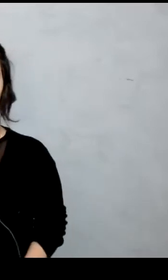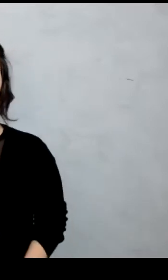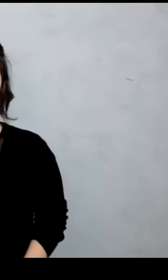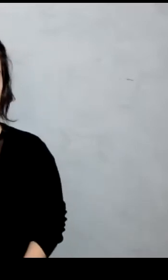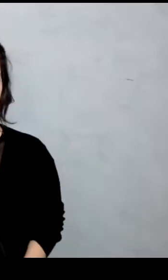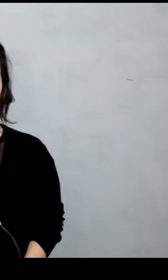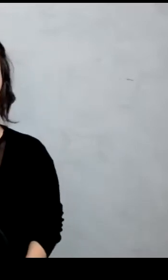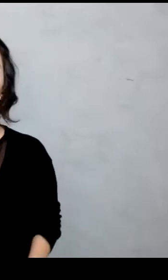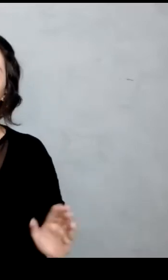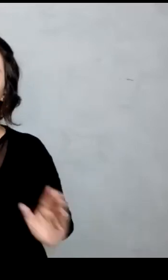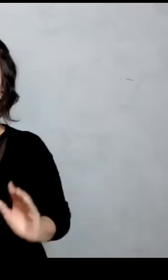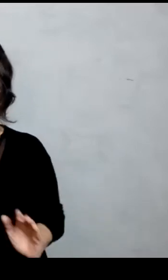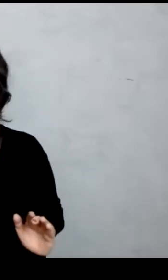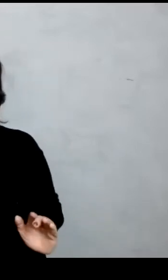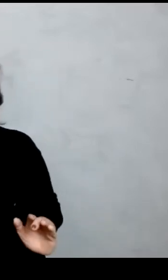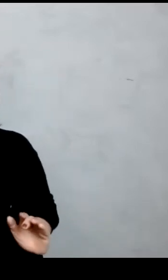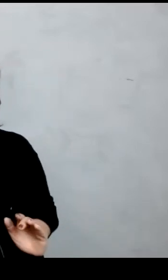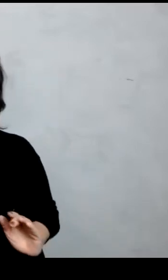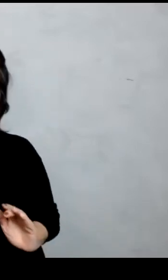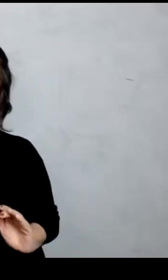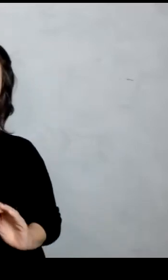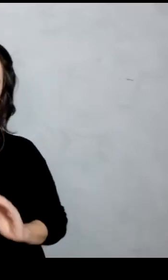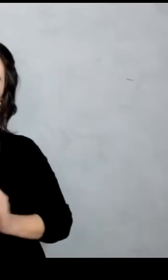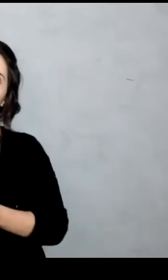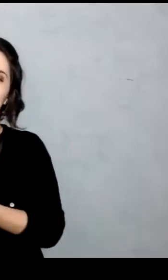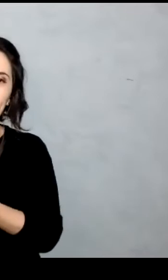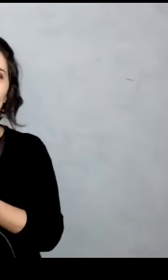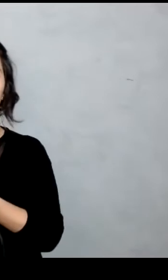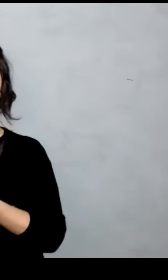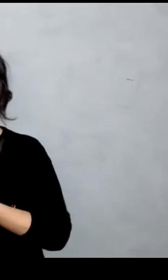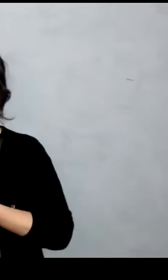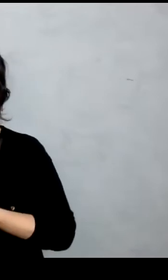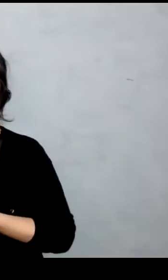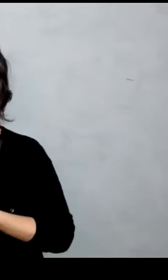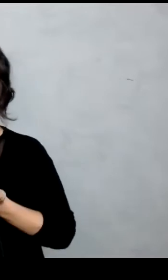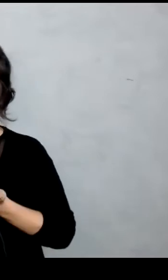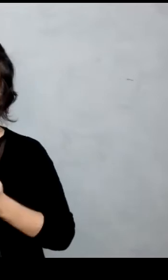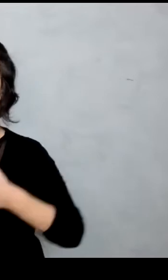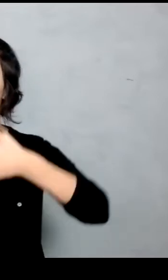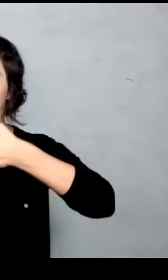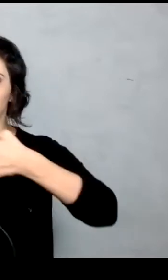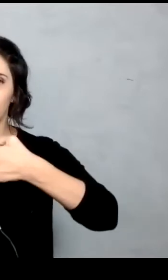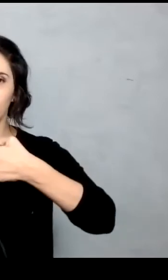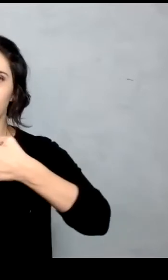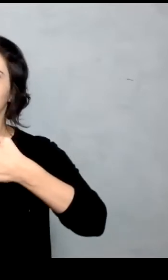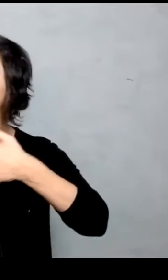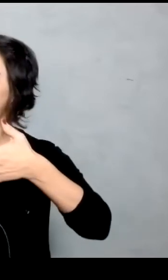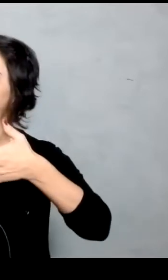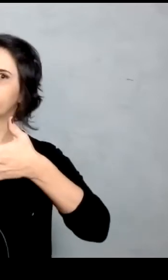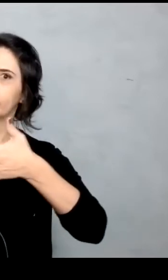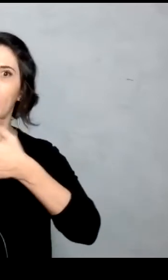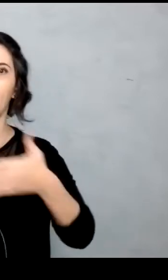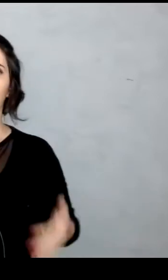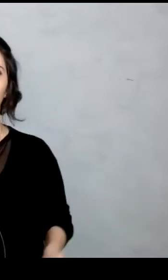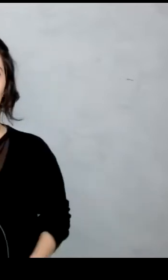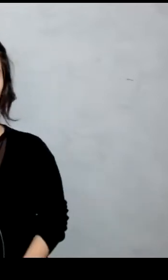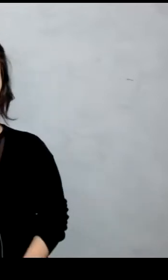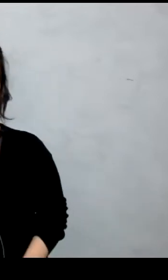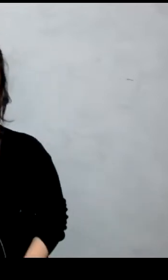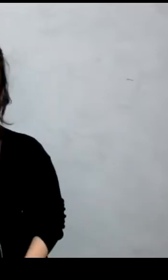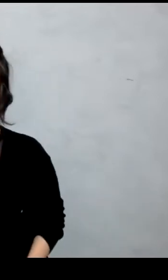Estado de São Paulo, que foi iniciado em 2013. Ele trabalha e orienta pesquisas em línguas Gê do